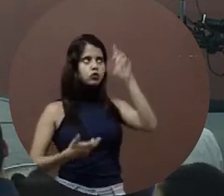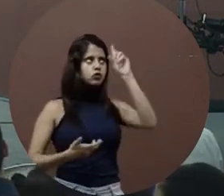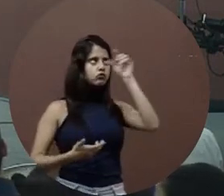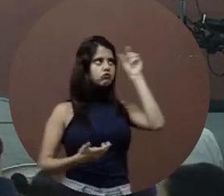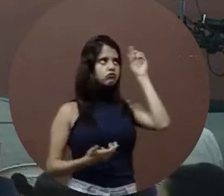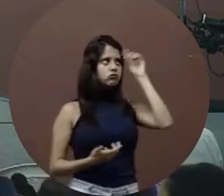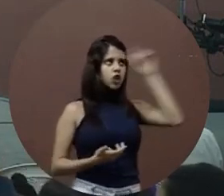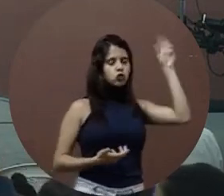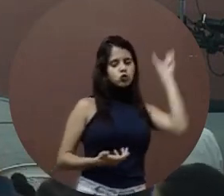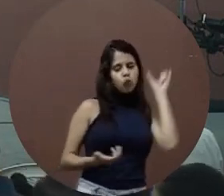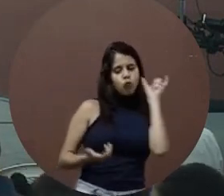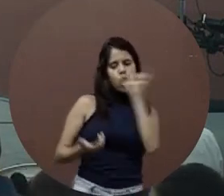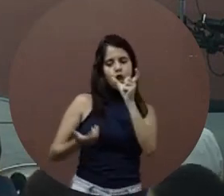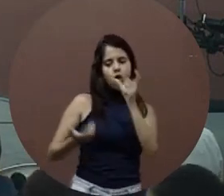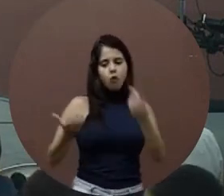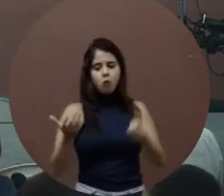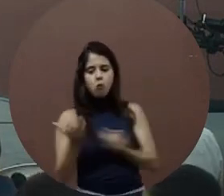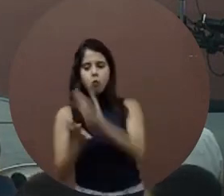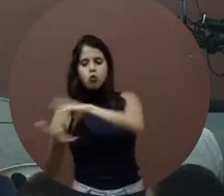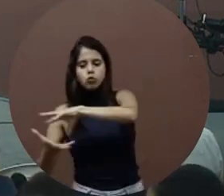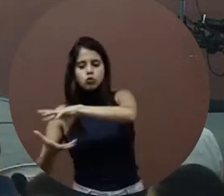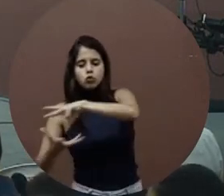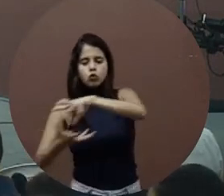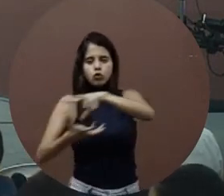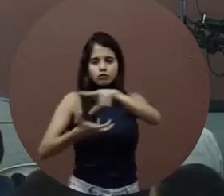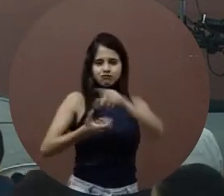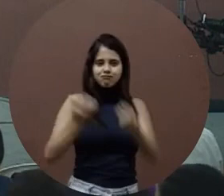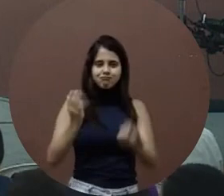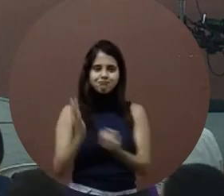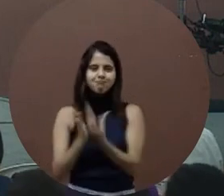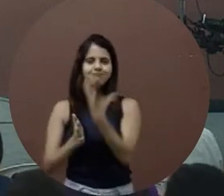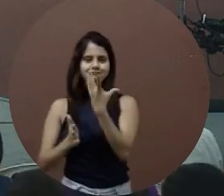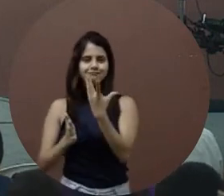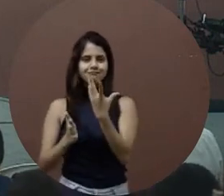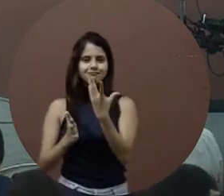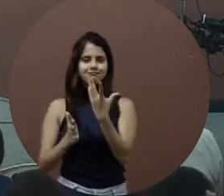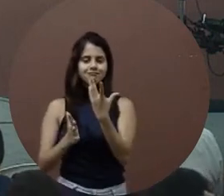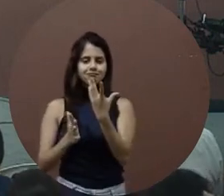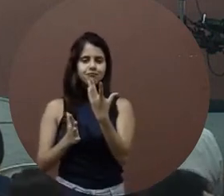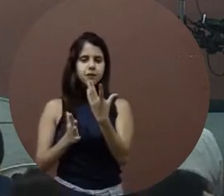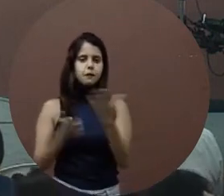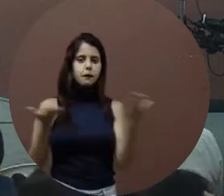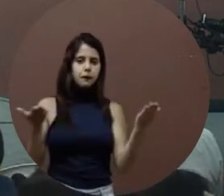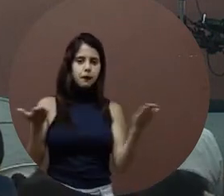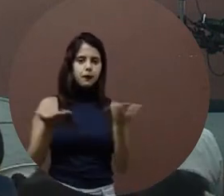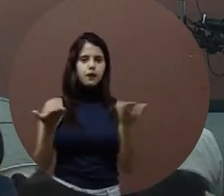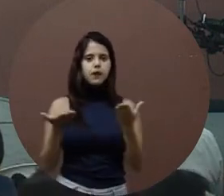visível veio a existir das coisas que não são visíveis. Olha agora o verso